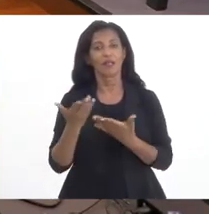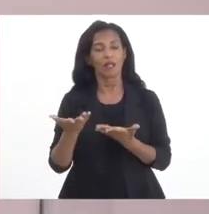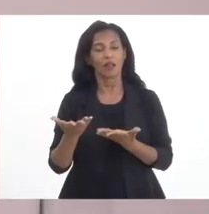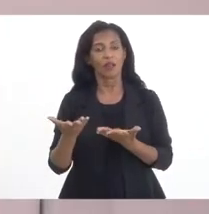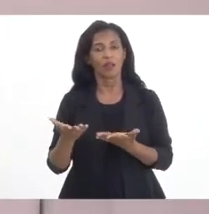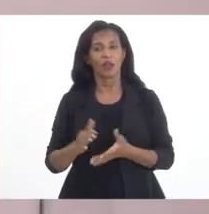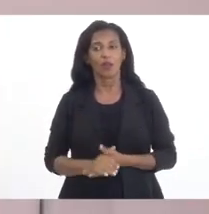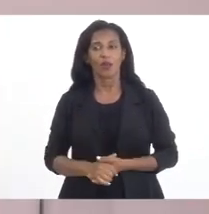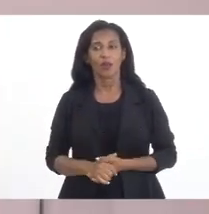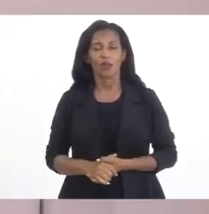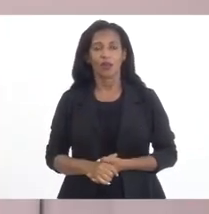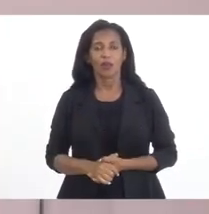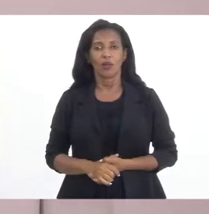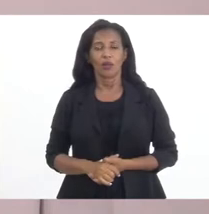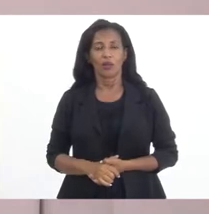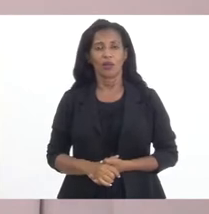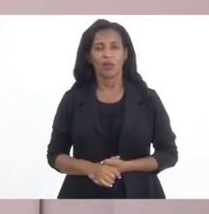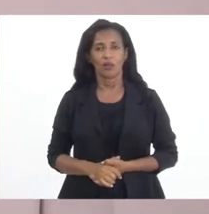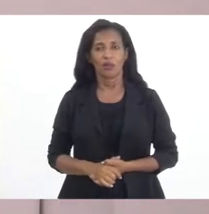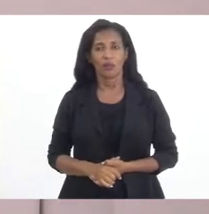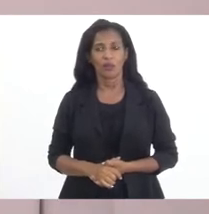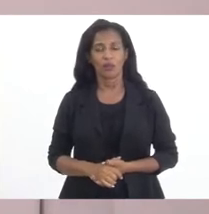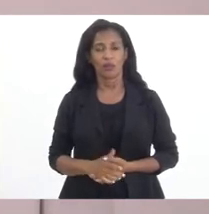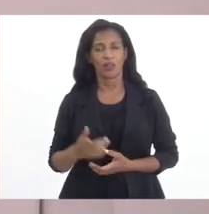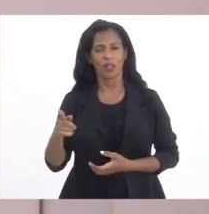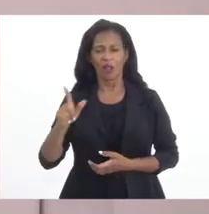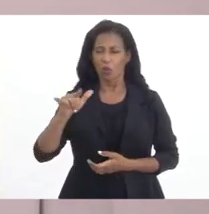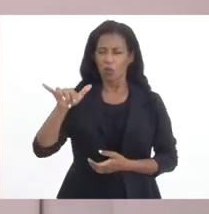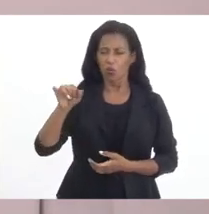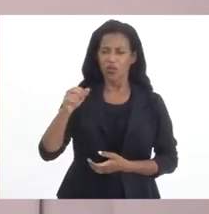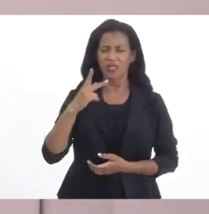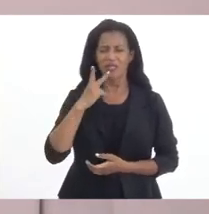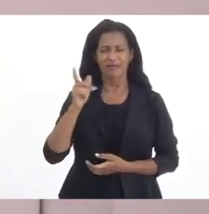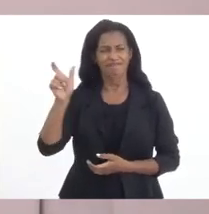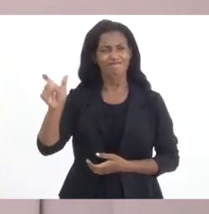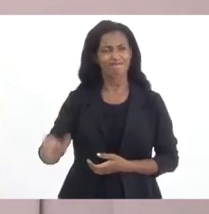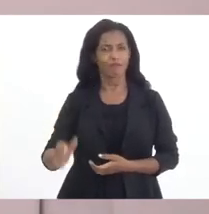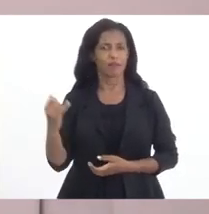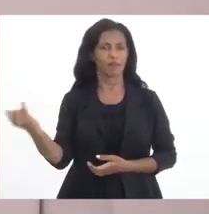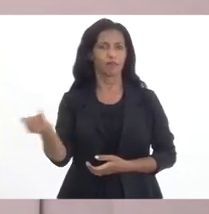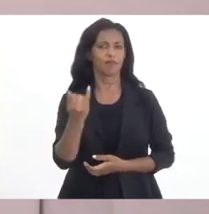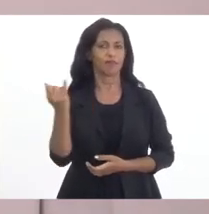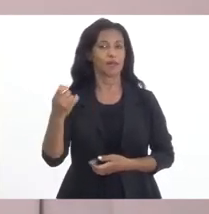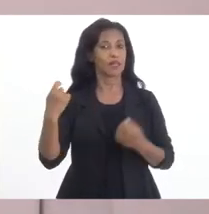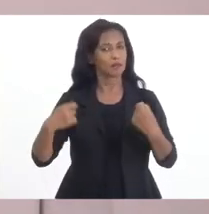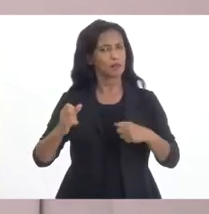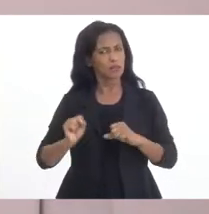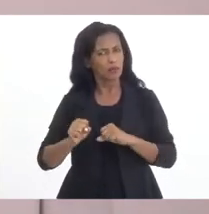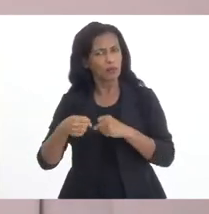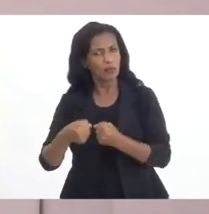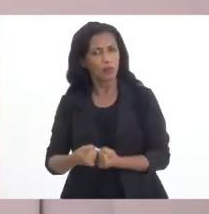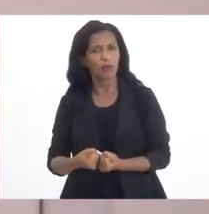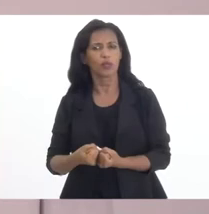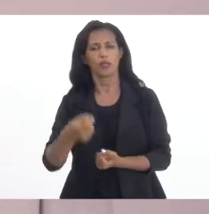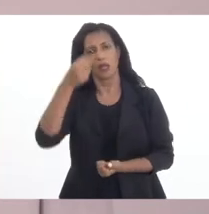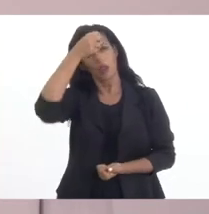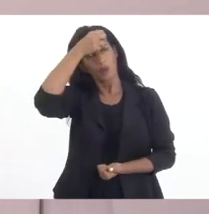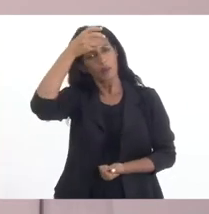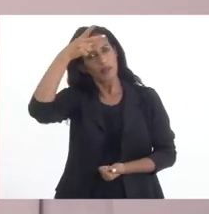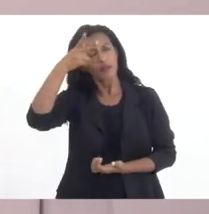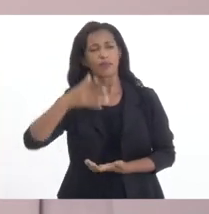concreto, essa observação da Lucinha é muito fundamental. A gente tem que forçar o